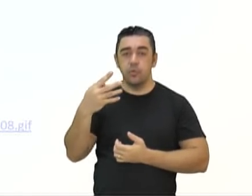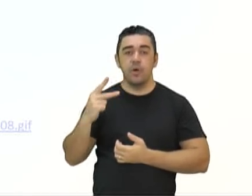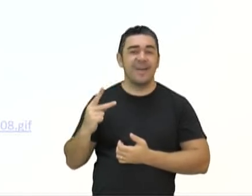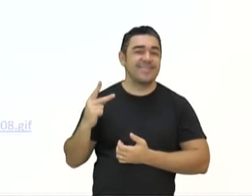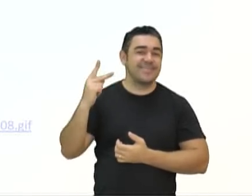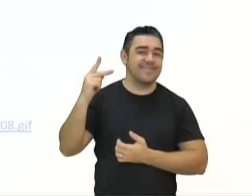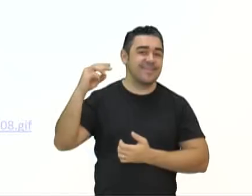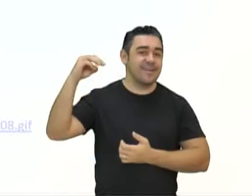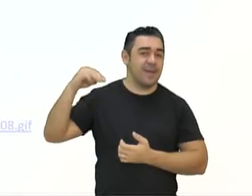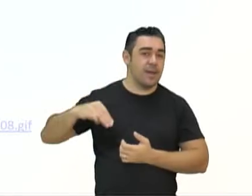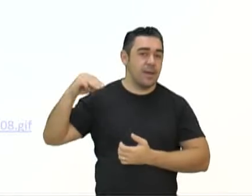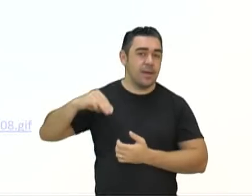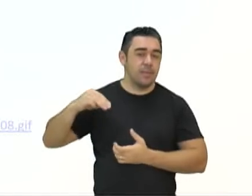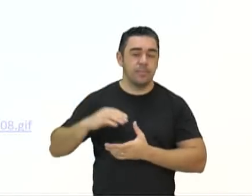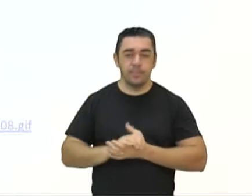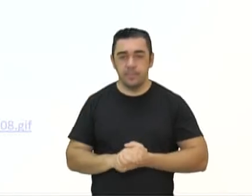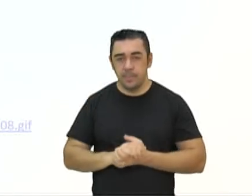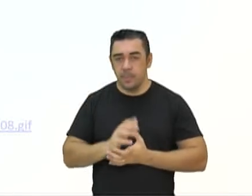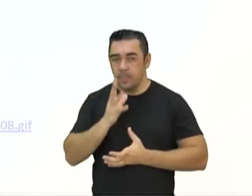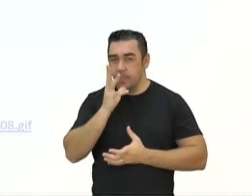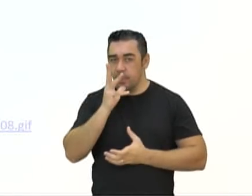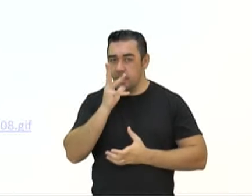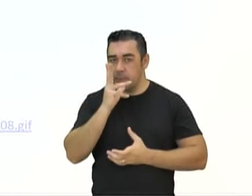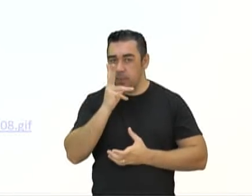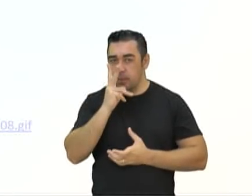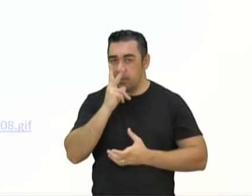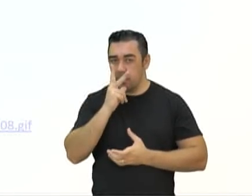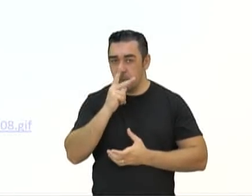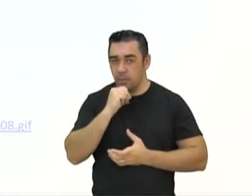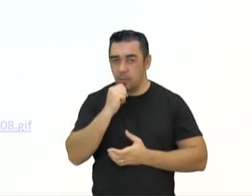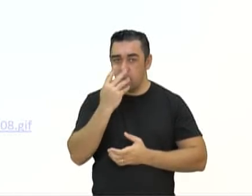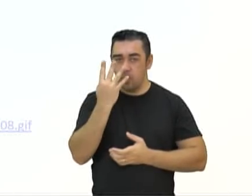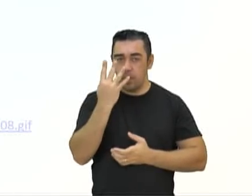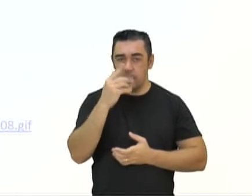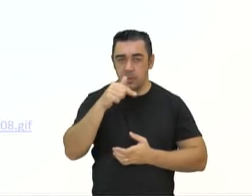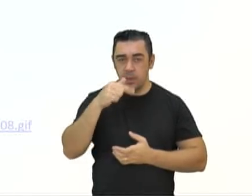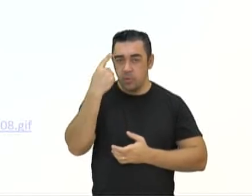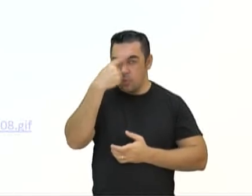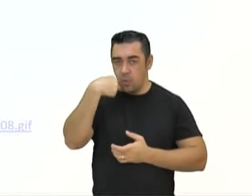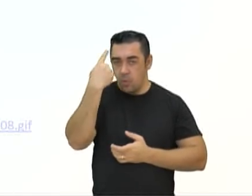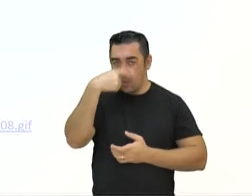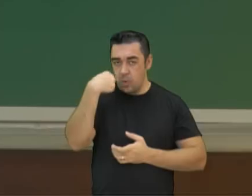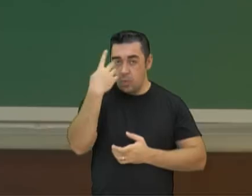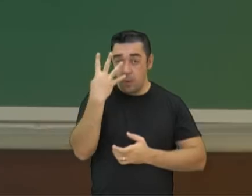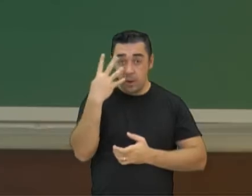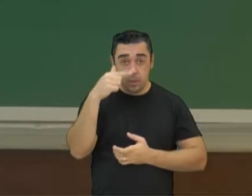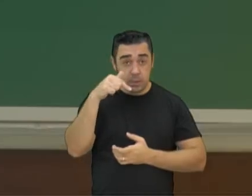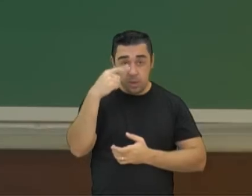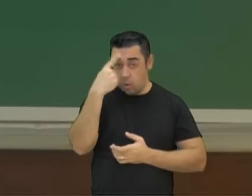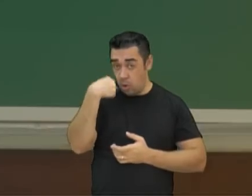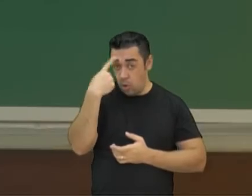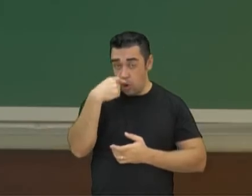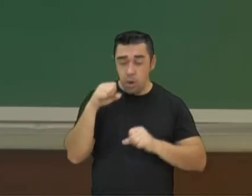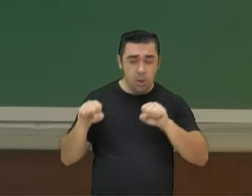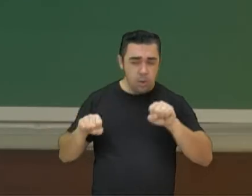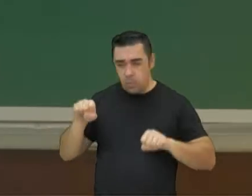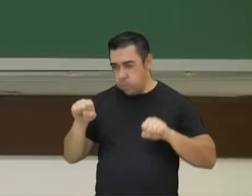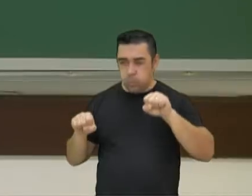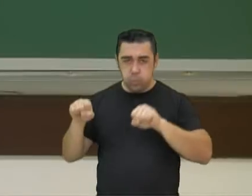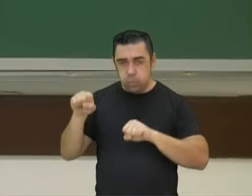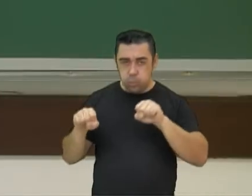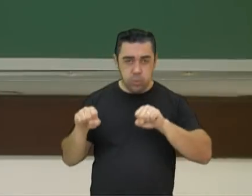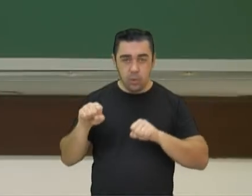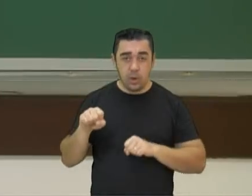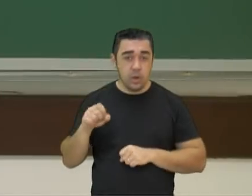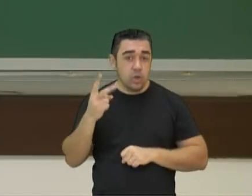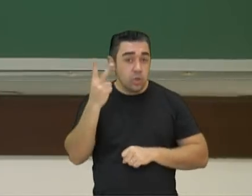quilômetros. E ele levou 47 horas e 37 minutos. Então, ou seja, ele ficou